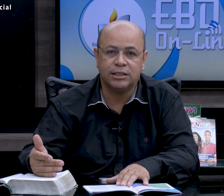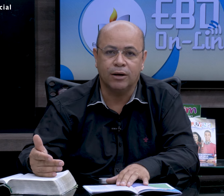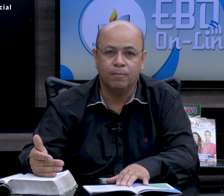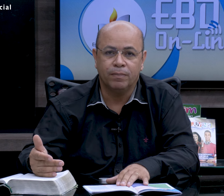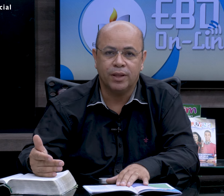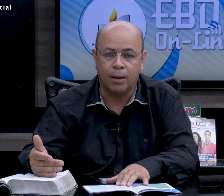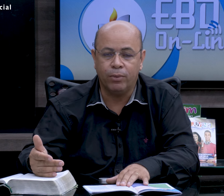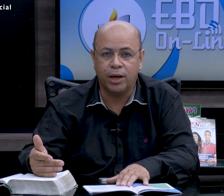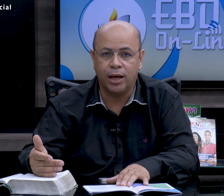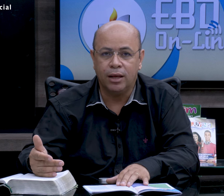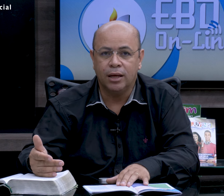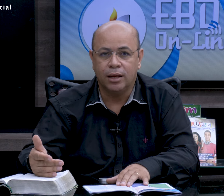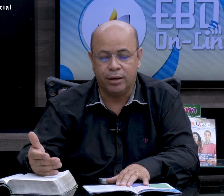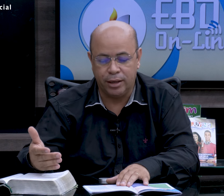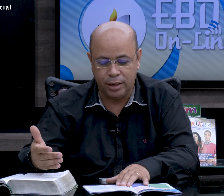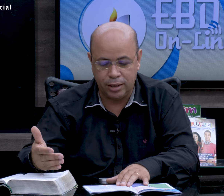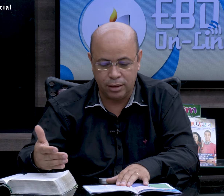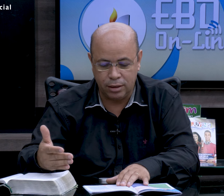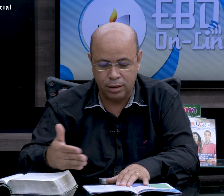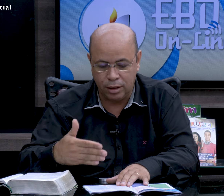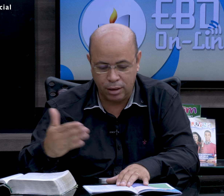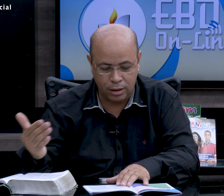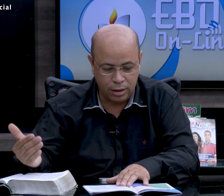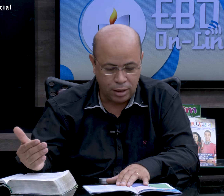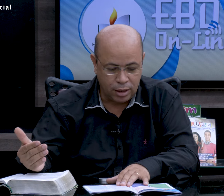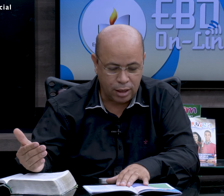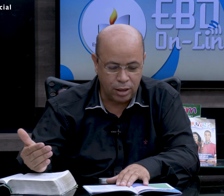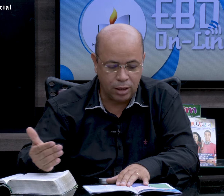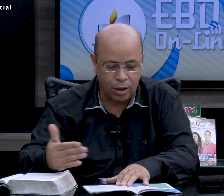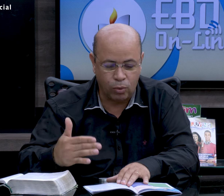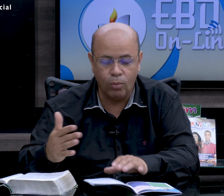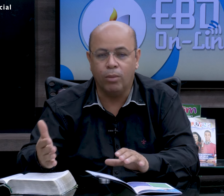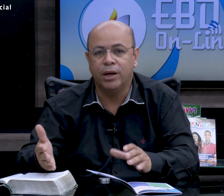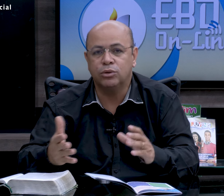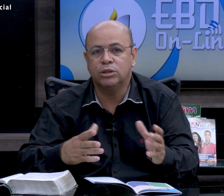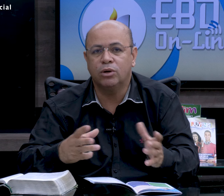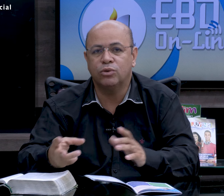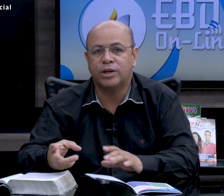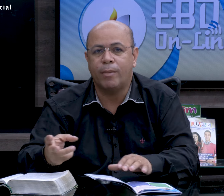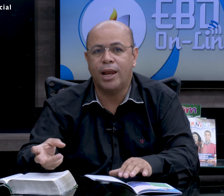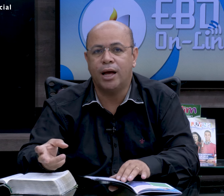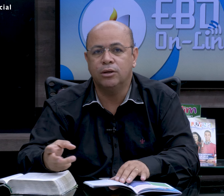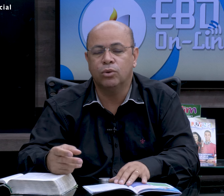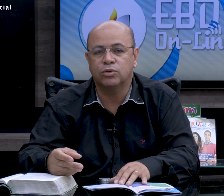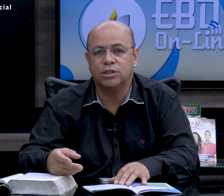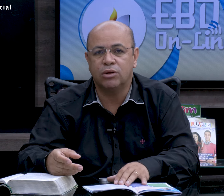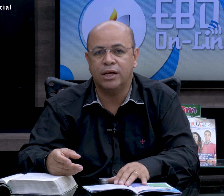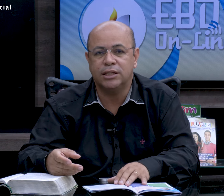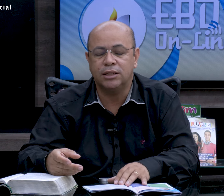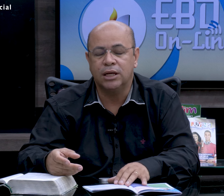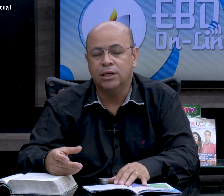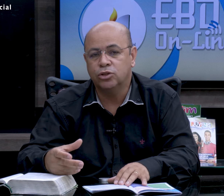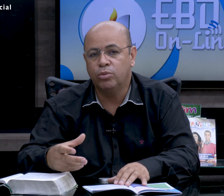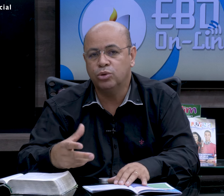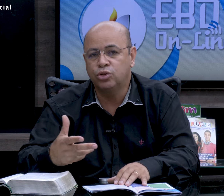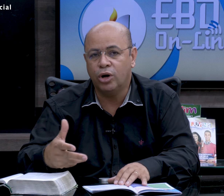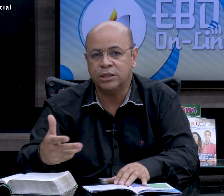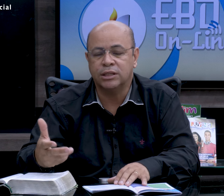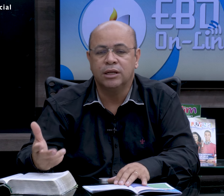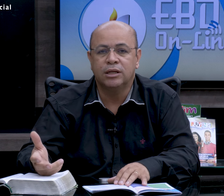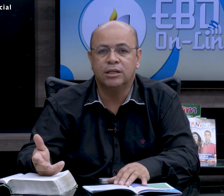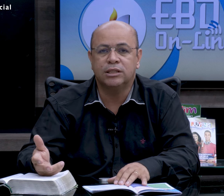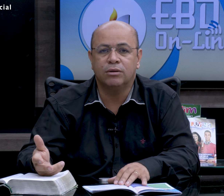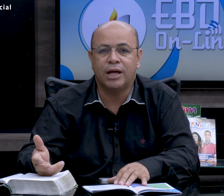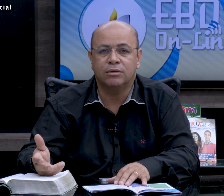Santificação até porque eh em em alguma momento os irmãos vão trabalhar aí com os vossos adolescentes sobre os